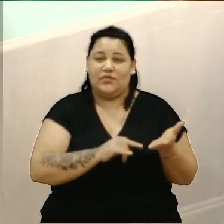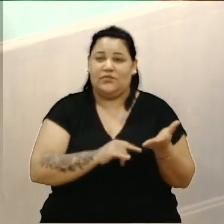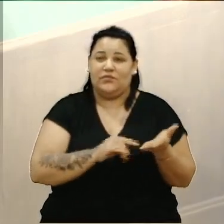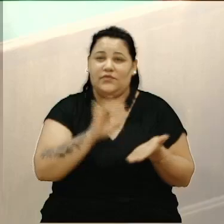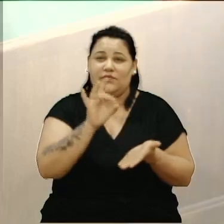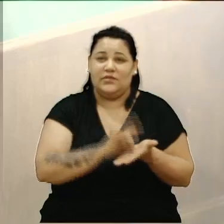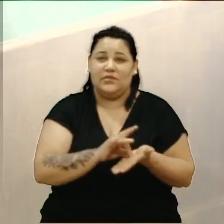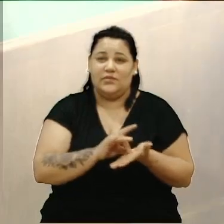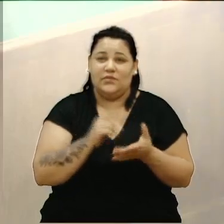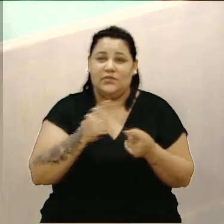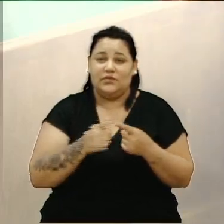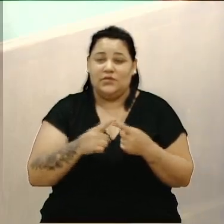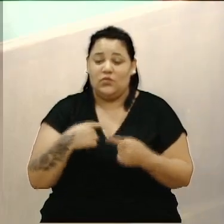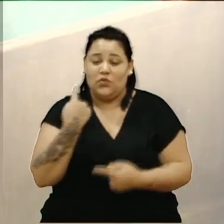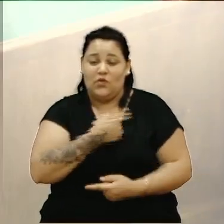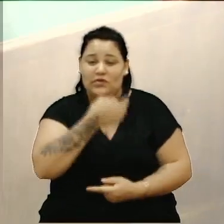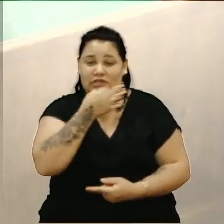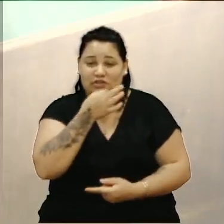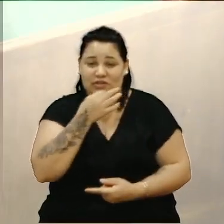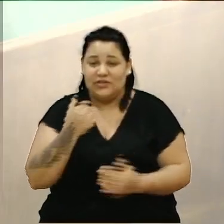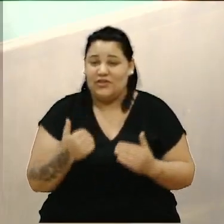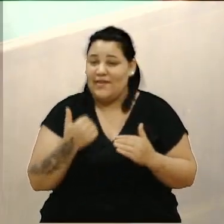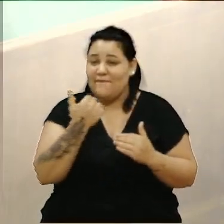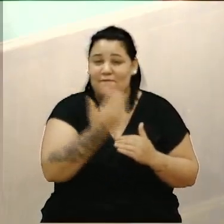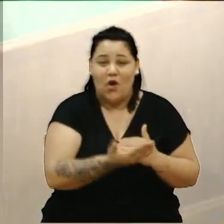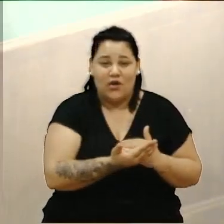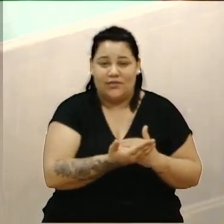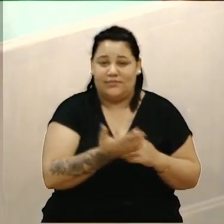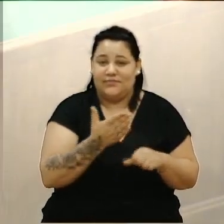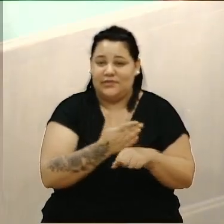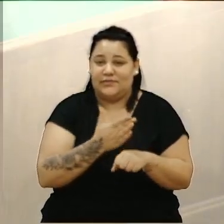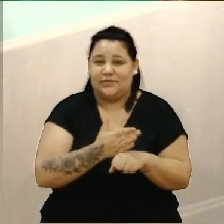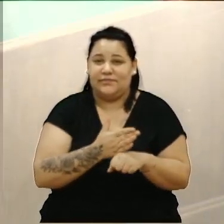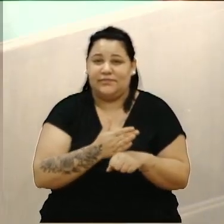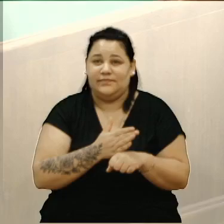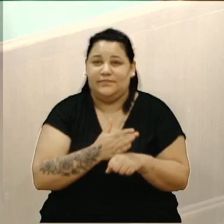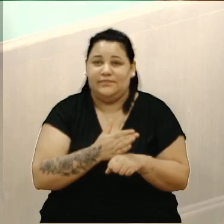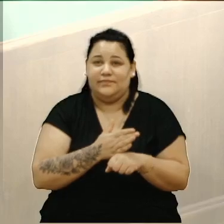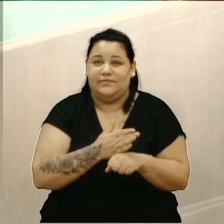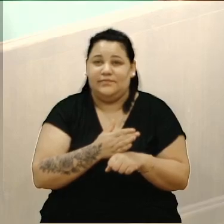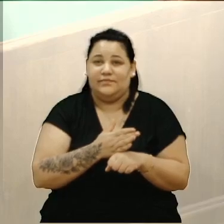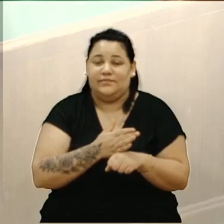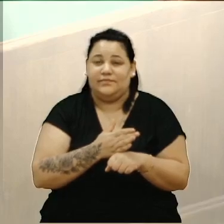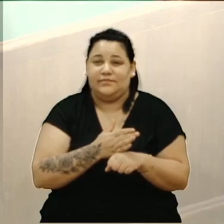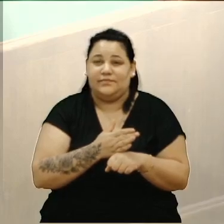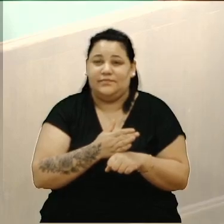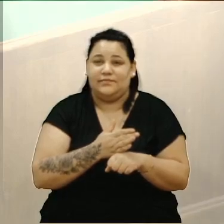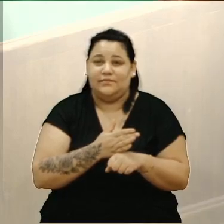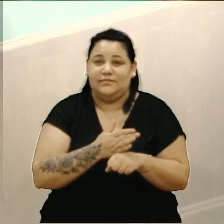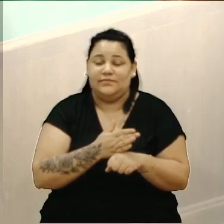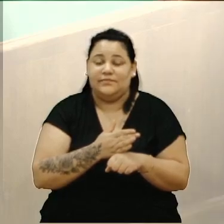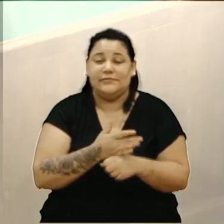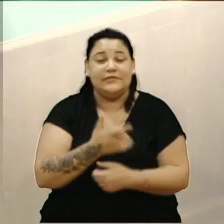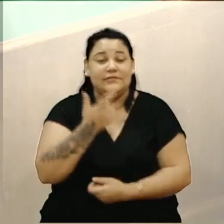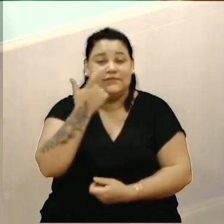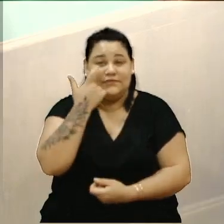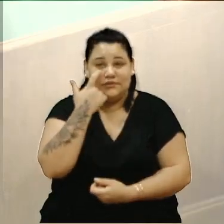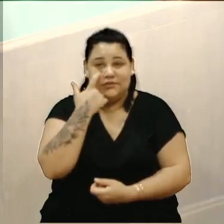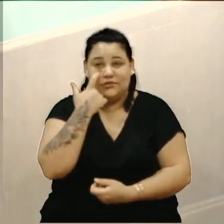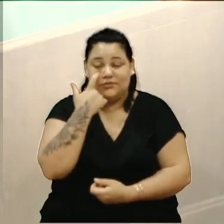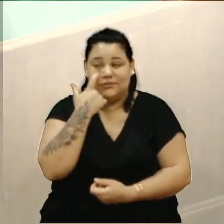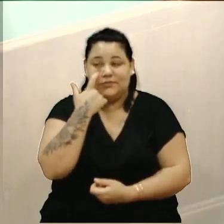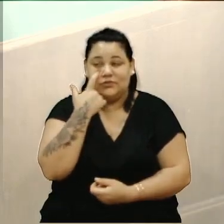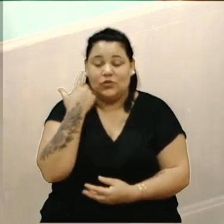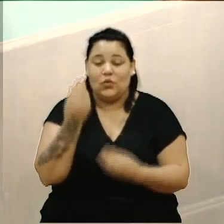nós, Caxias, ficaríamos fora do que aconteceu hoje. E vejam o que é o